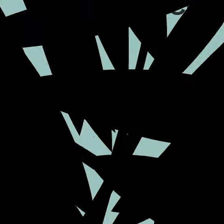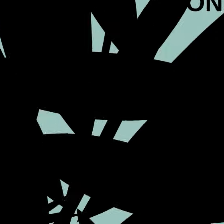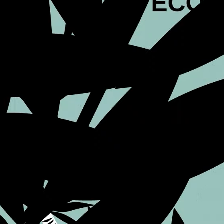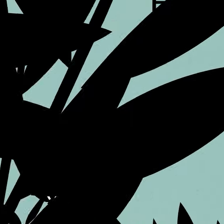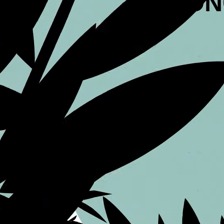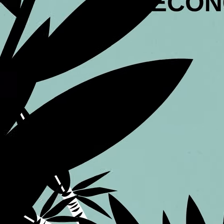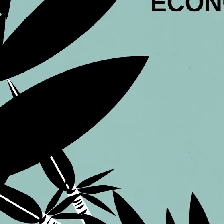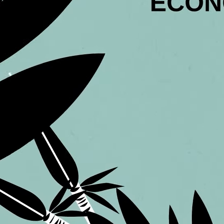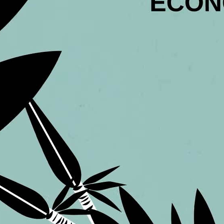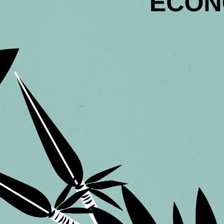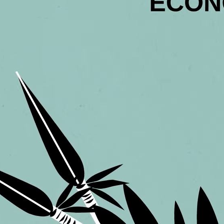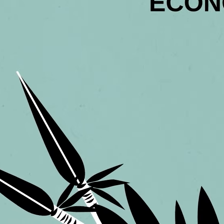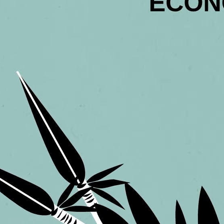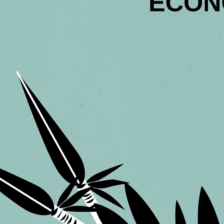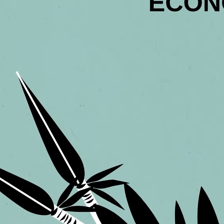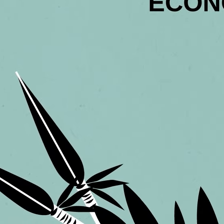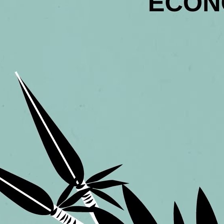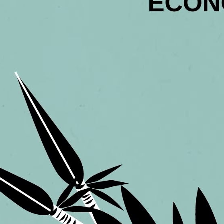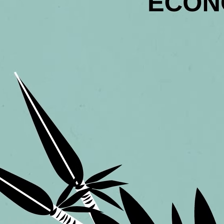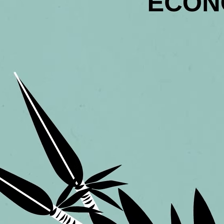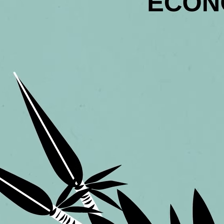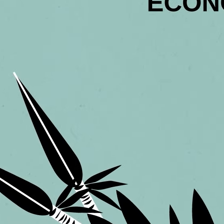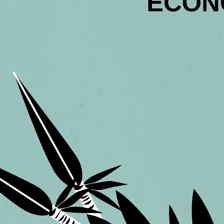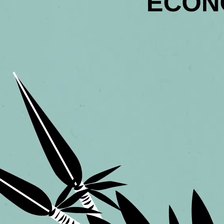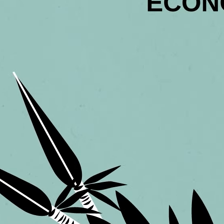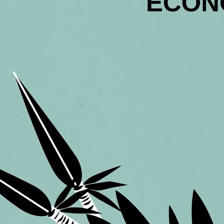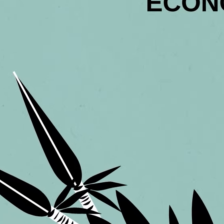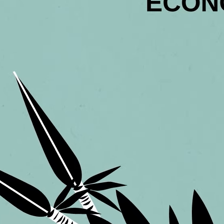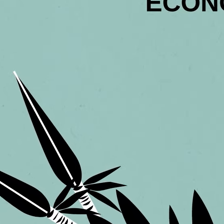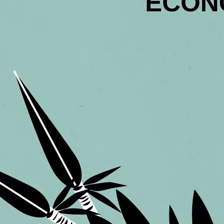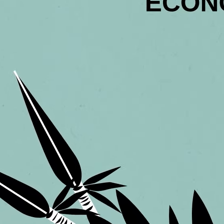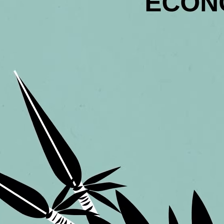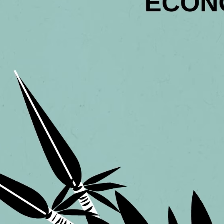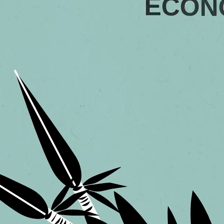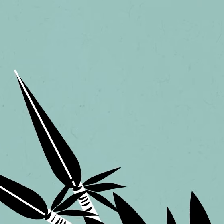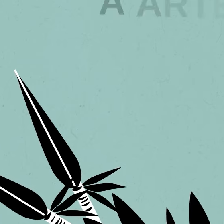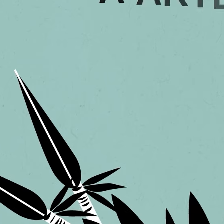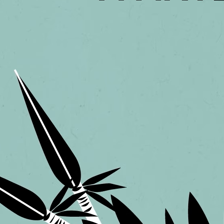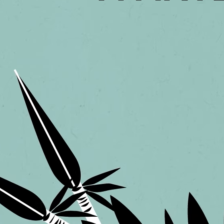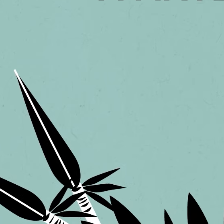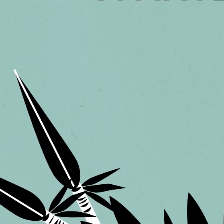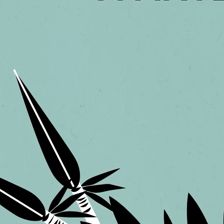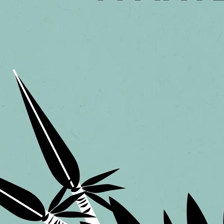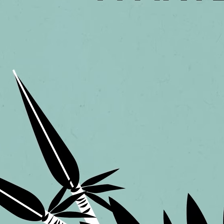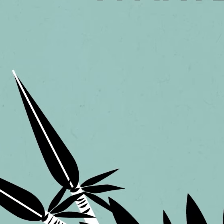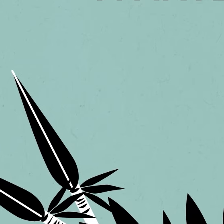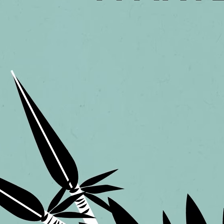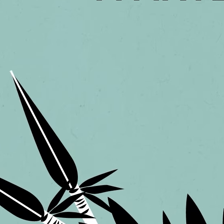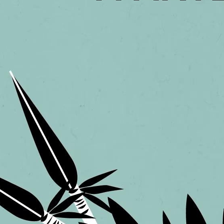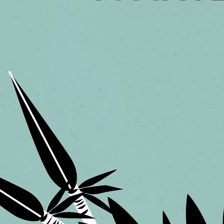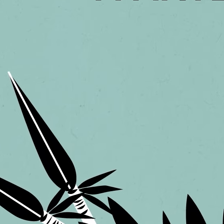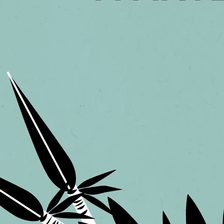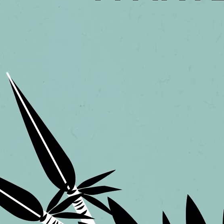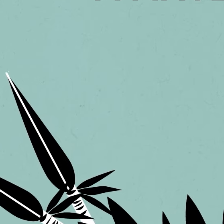O governo do Estado de São Paulo, por meio de sua Secretaria da Cultura, Economia e Indústria Criativas, apresenta A Arte na Voz de Quem